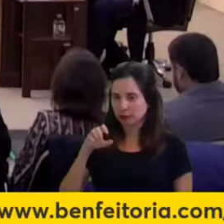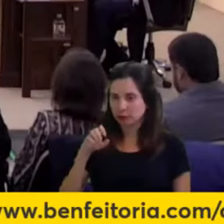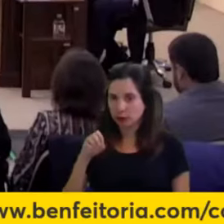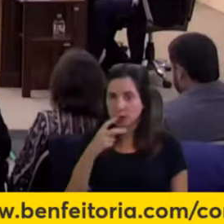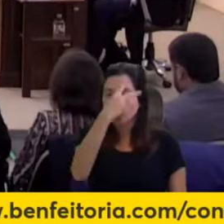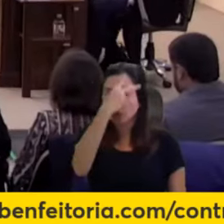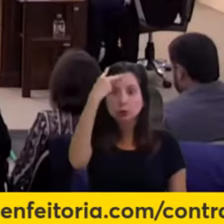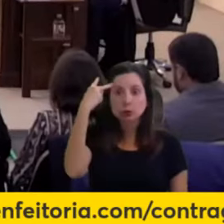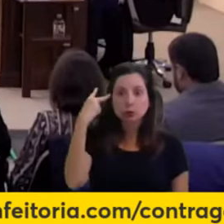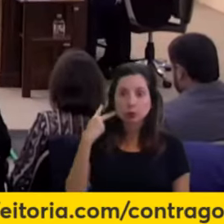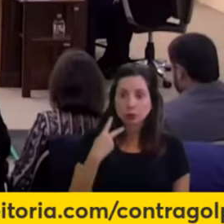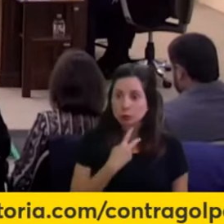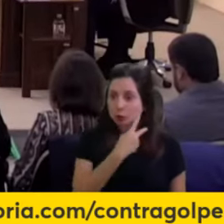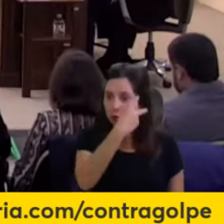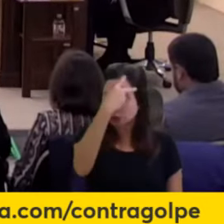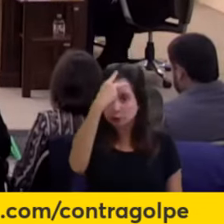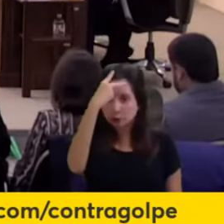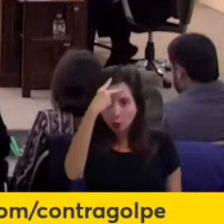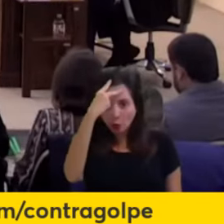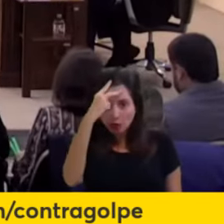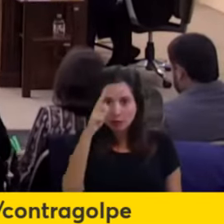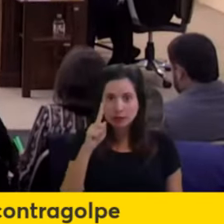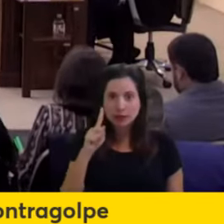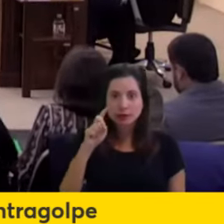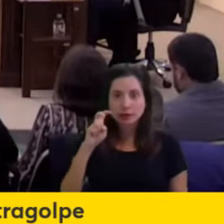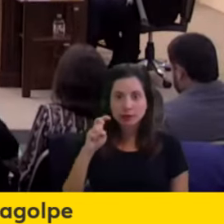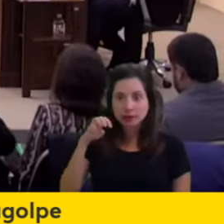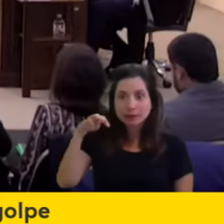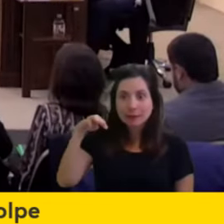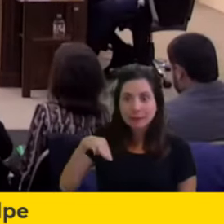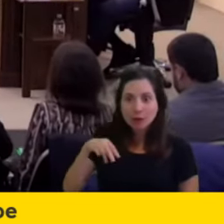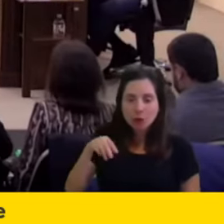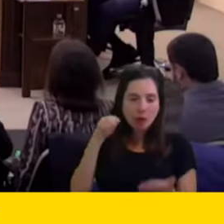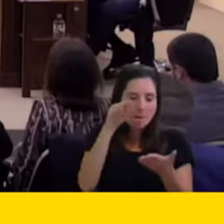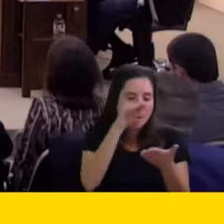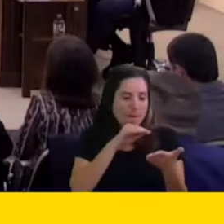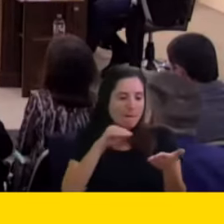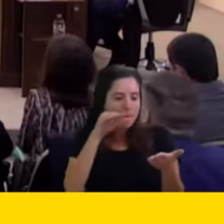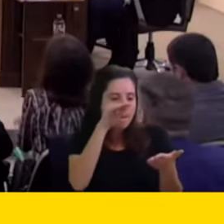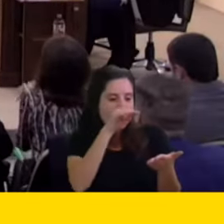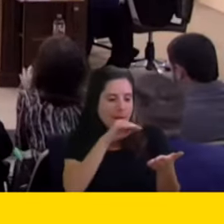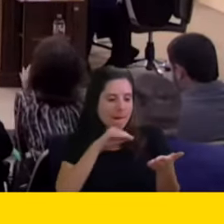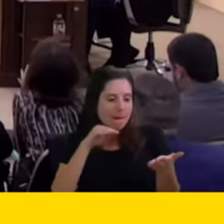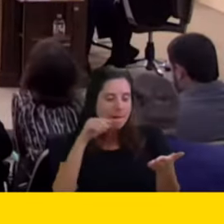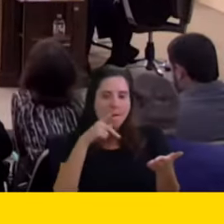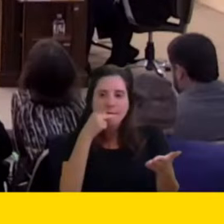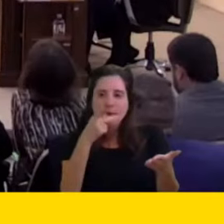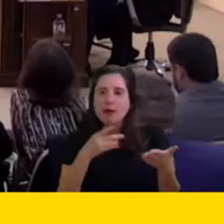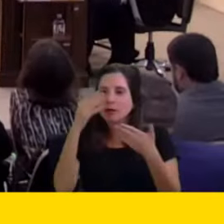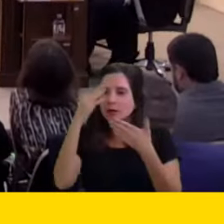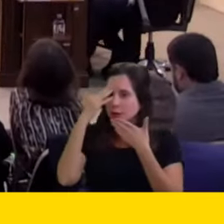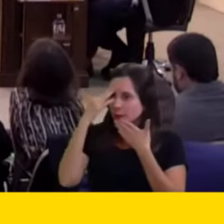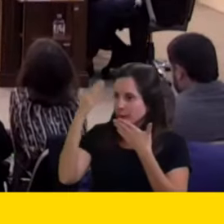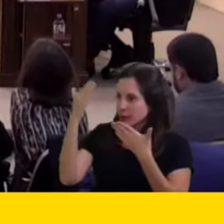horas 15 minutos mais ou menos de de leitura do voto Obrigado aí pela pelos